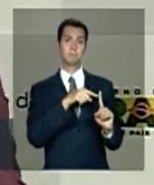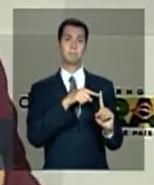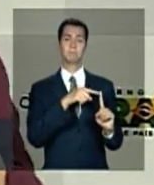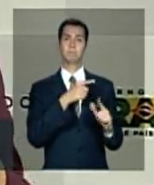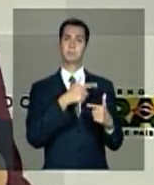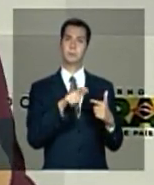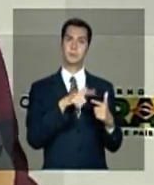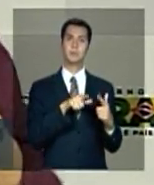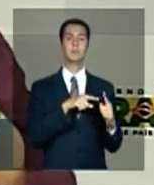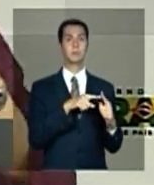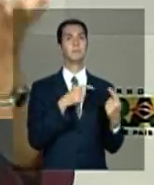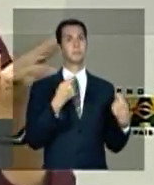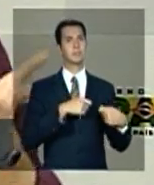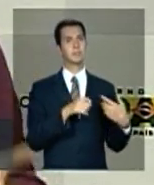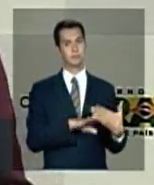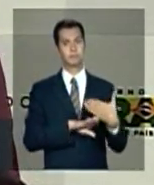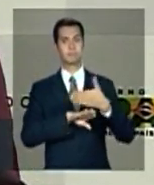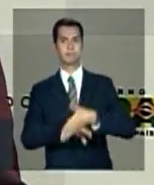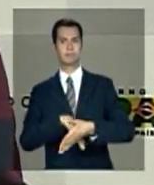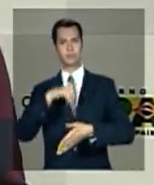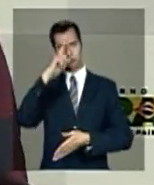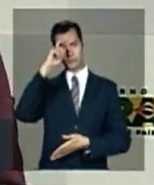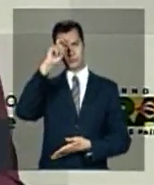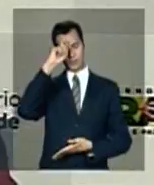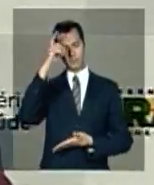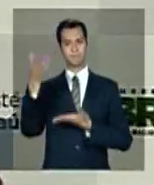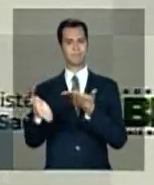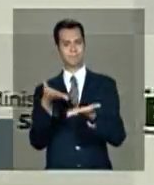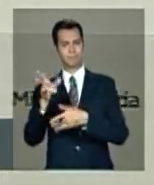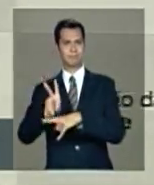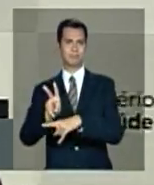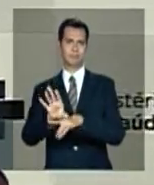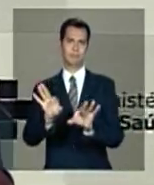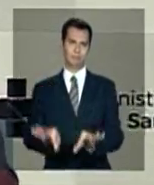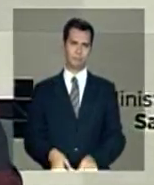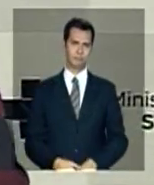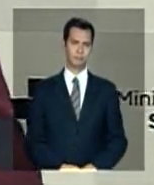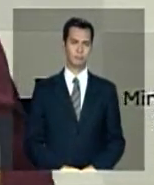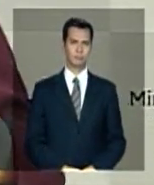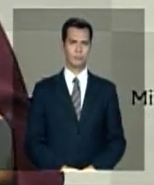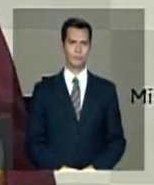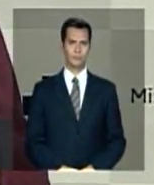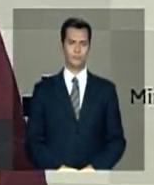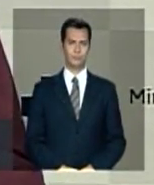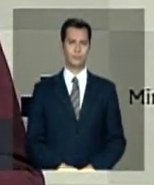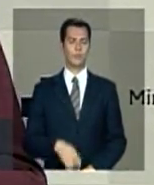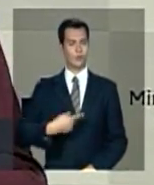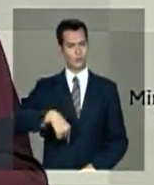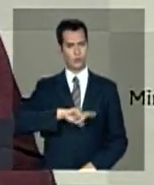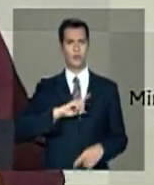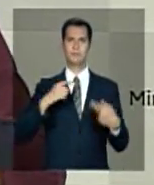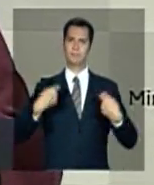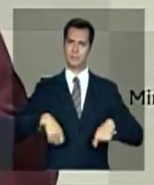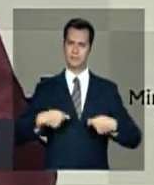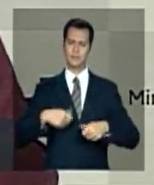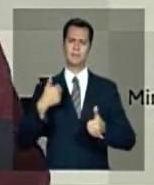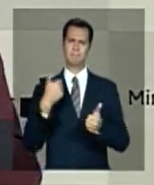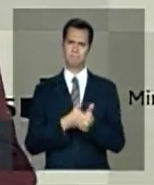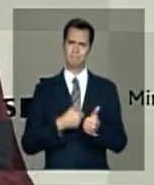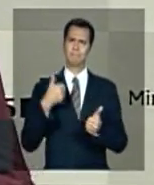possam ter um atendimento adequado para si para o bebê bom e isso é algo que nós temos de buscar